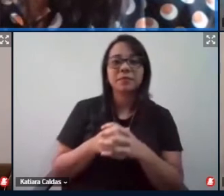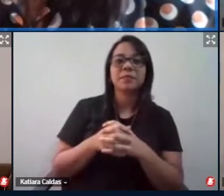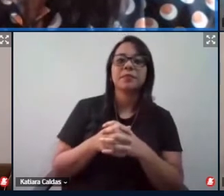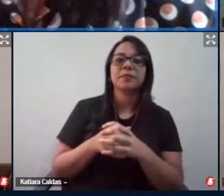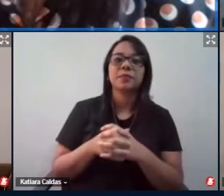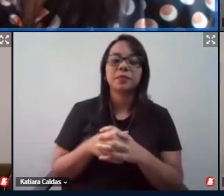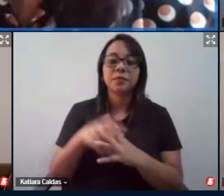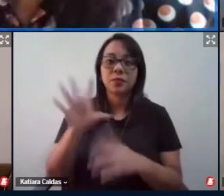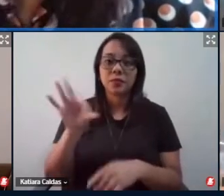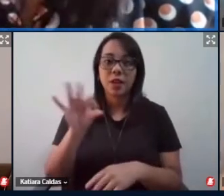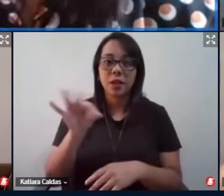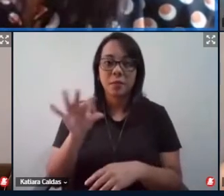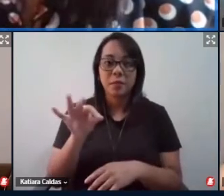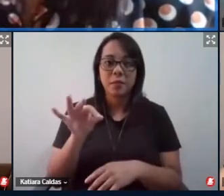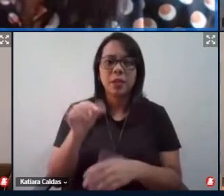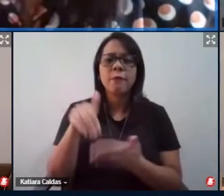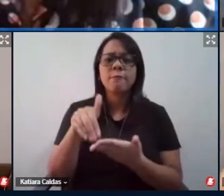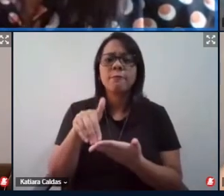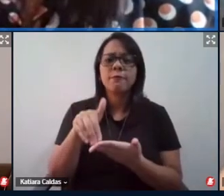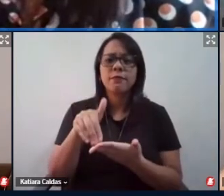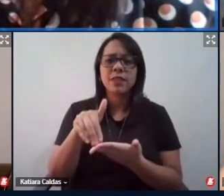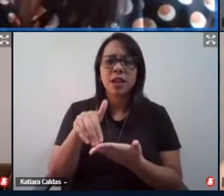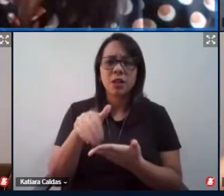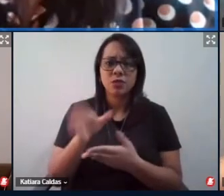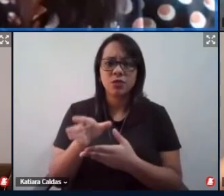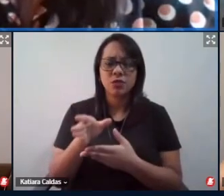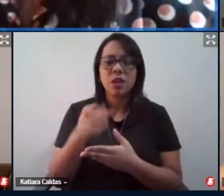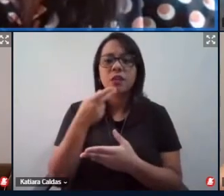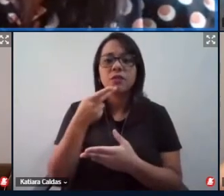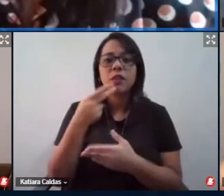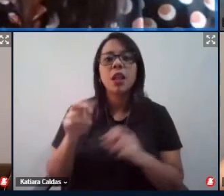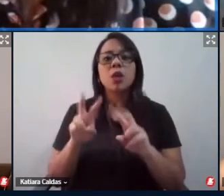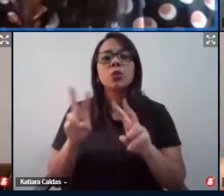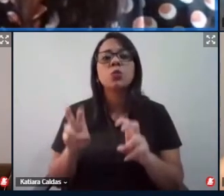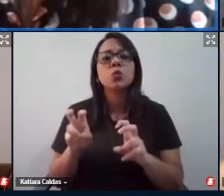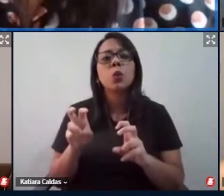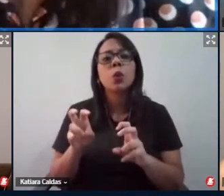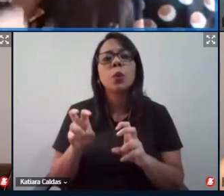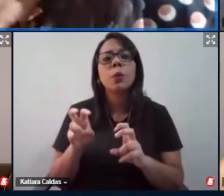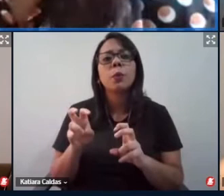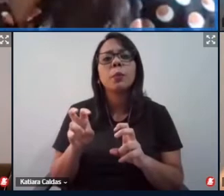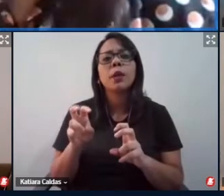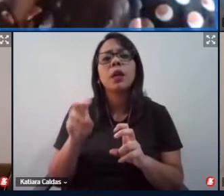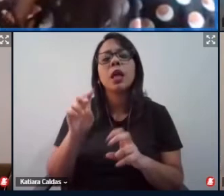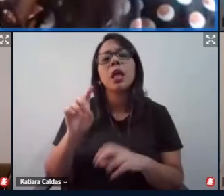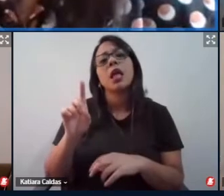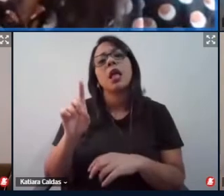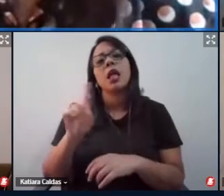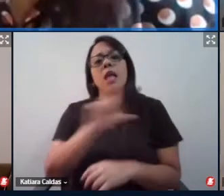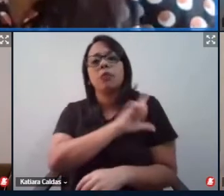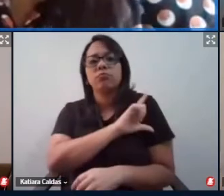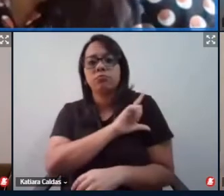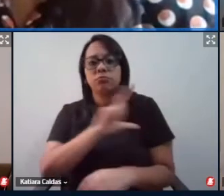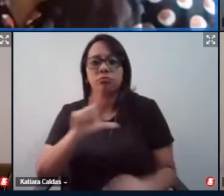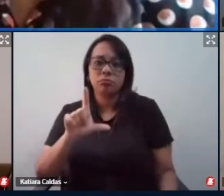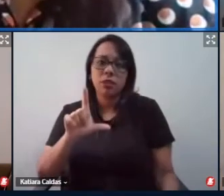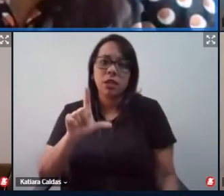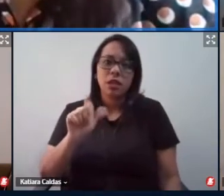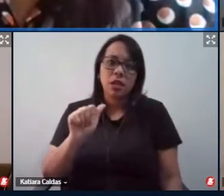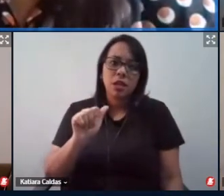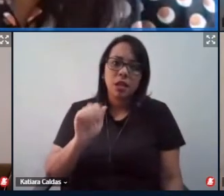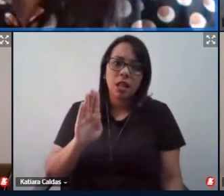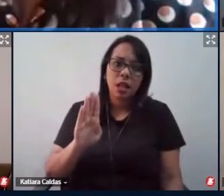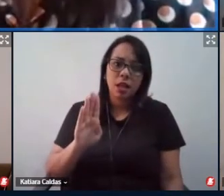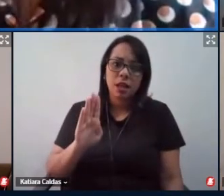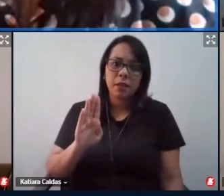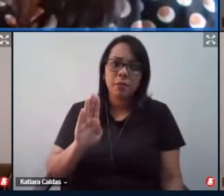Na página, então lá no finalzinho já, né, tu falaste sobre o laboratório de Linguística de Língua de